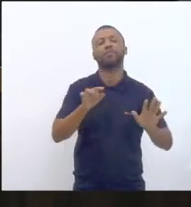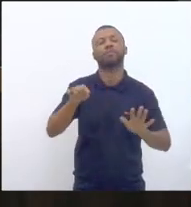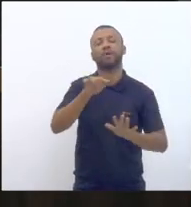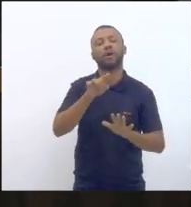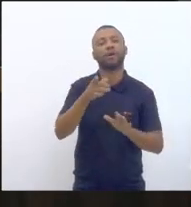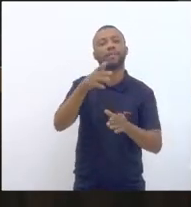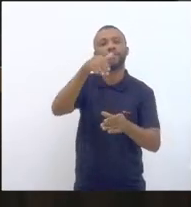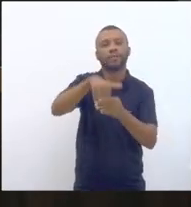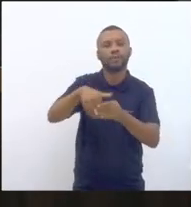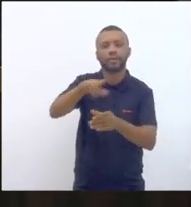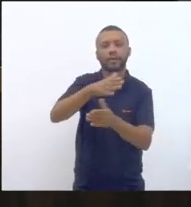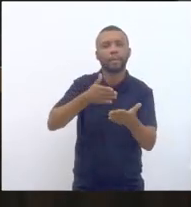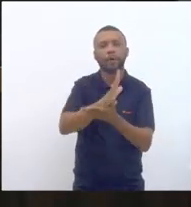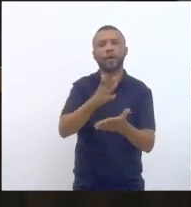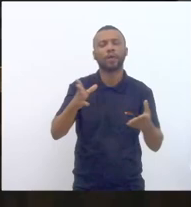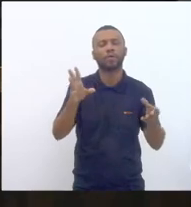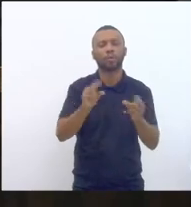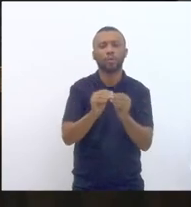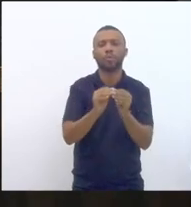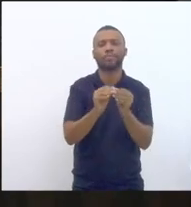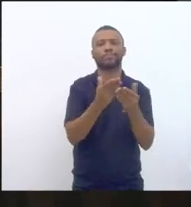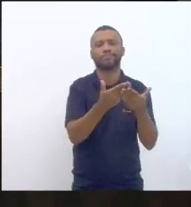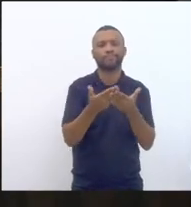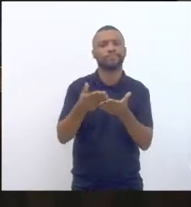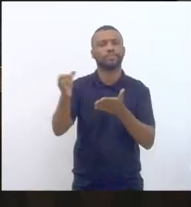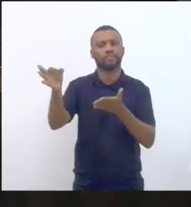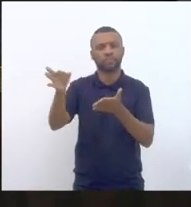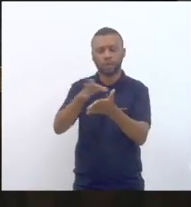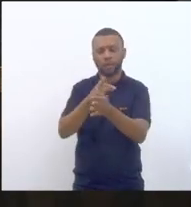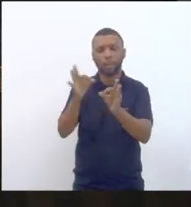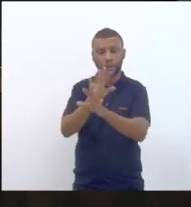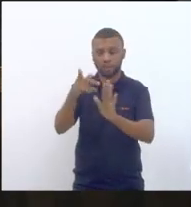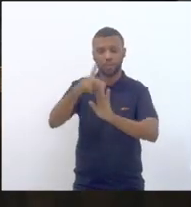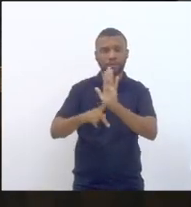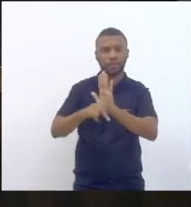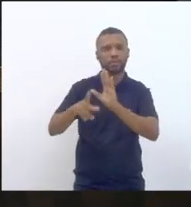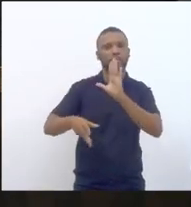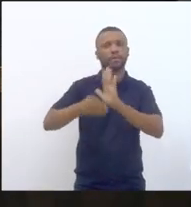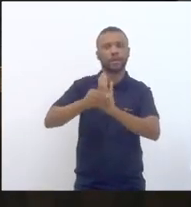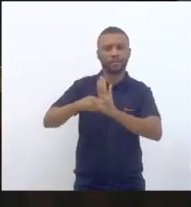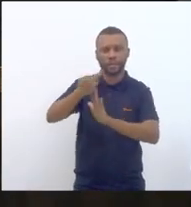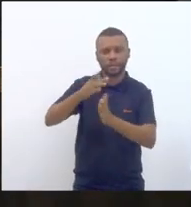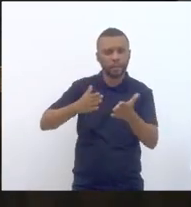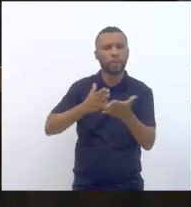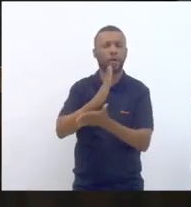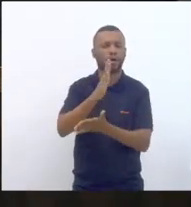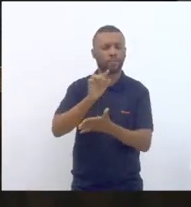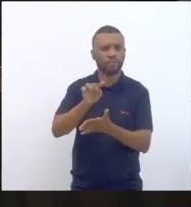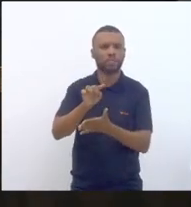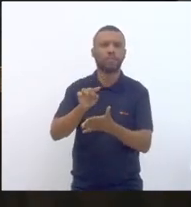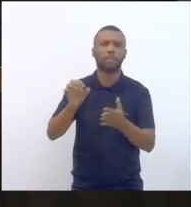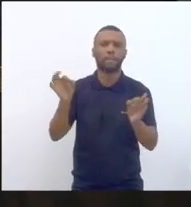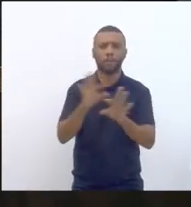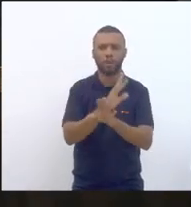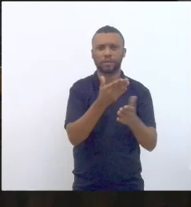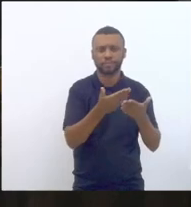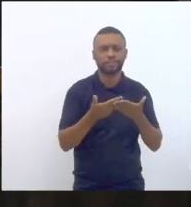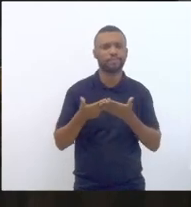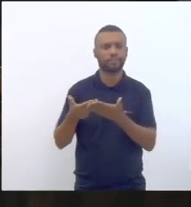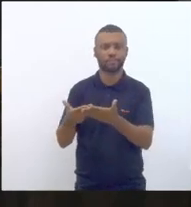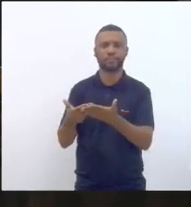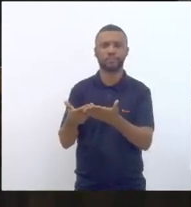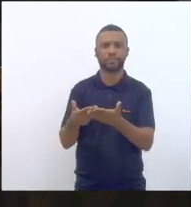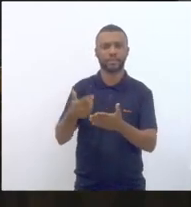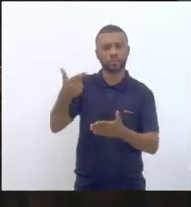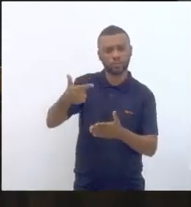redação. Senhores que aprovam, permaneçam como estão aprovados. Em votação, projeto assim emendado. Senhores que aprovam, permaneçam como estão aprovado, vai autógrafo.